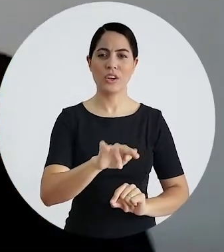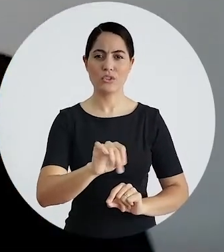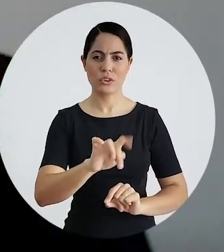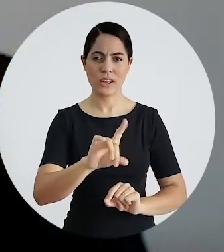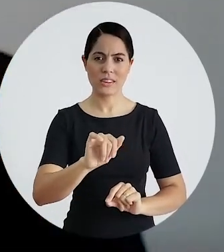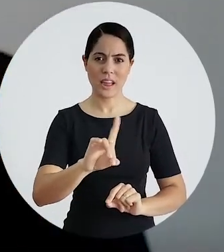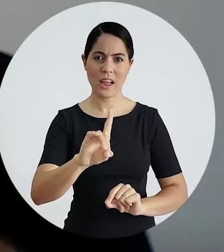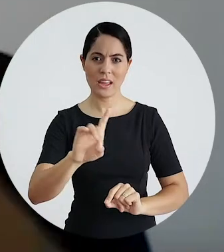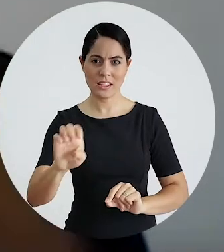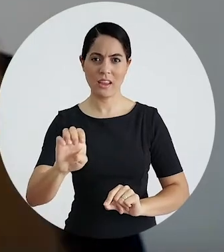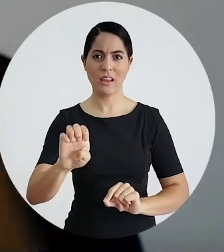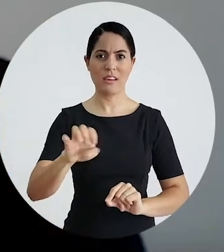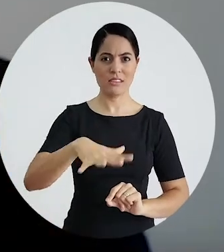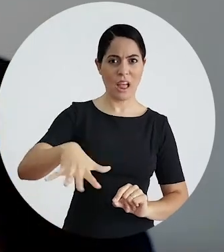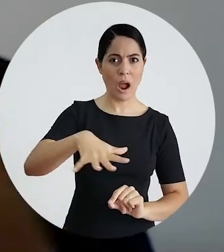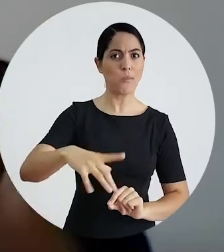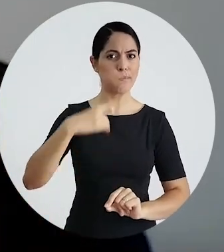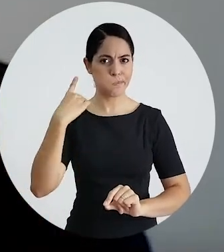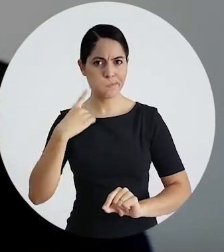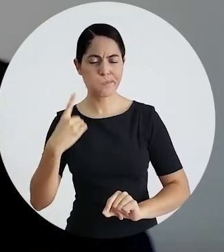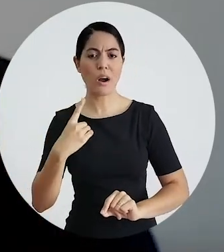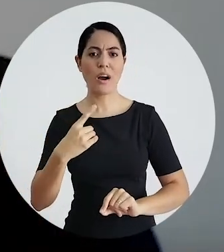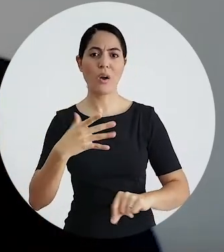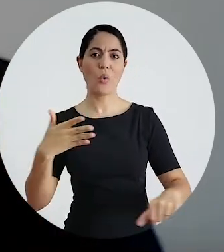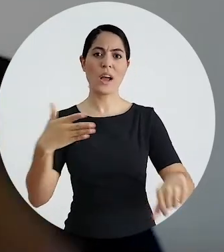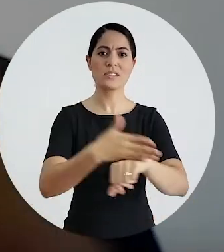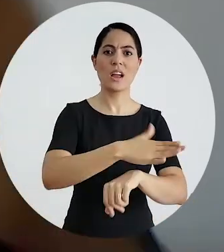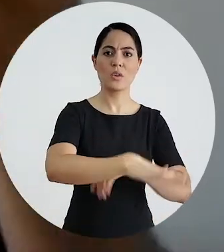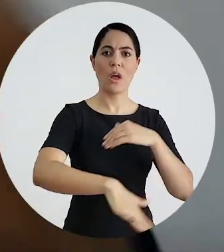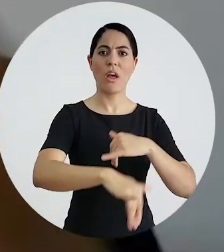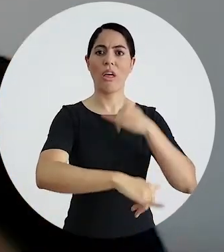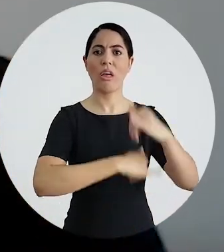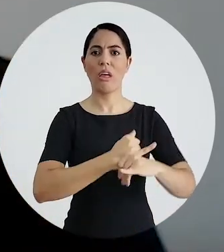heterogeneidade da advocacia com seus meios eletrônicos,